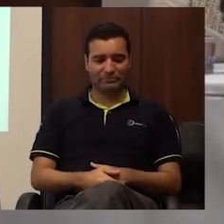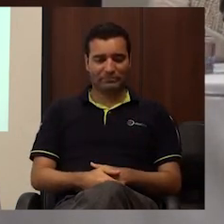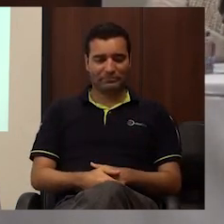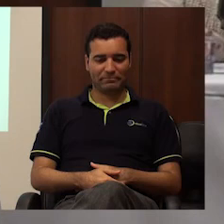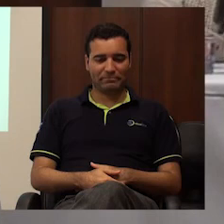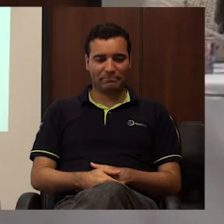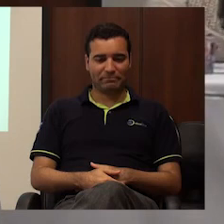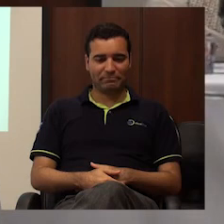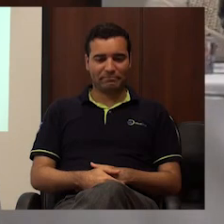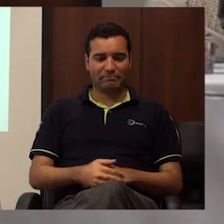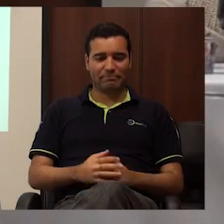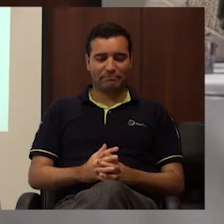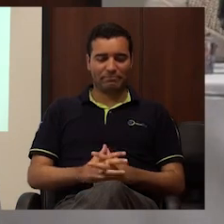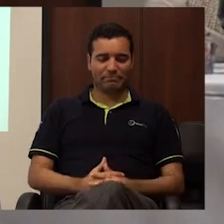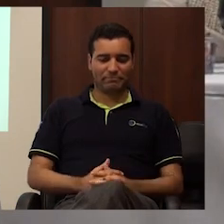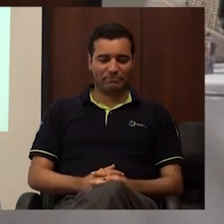muitos